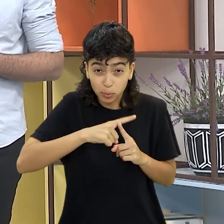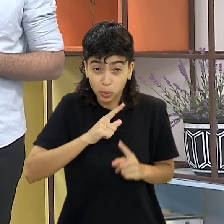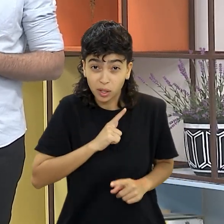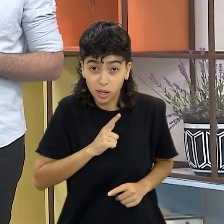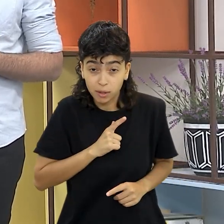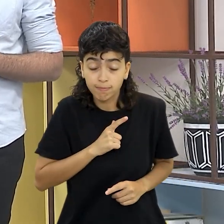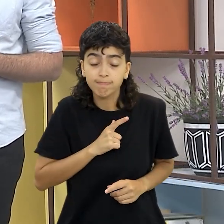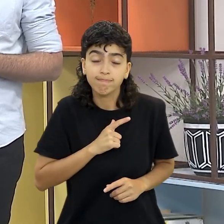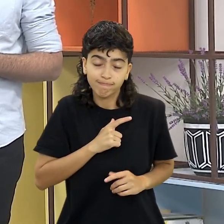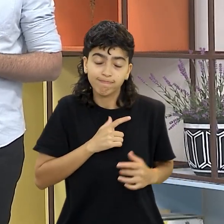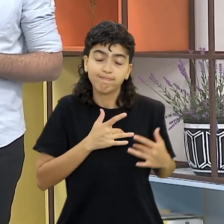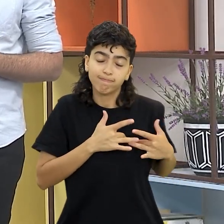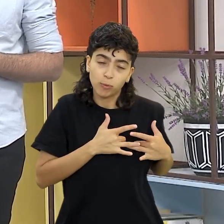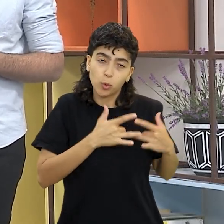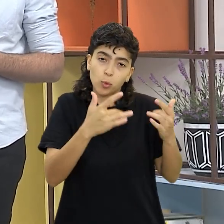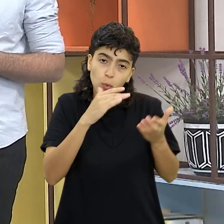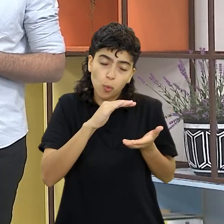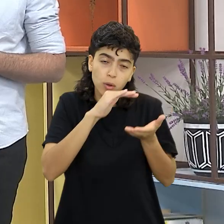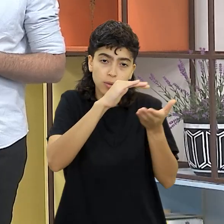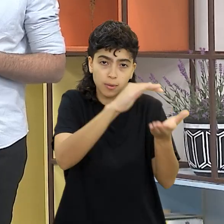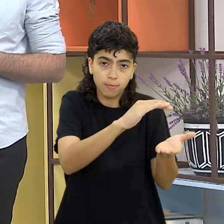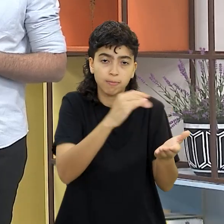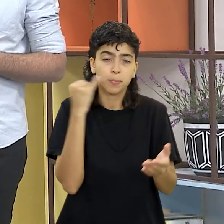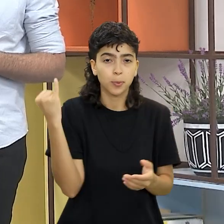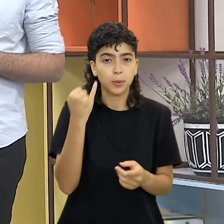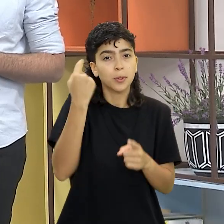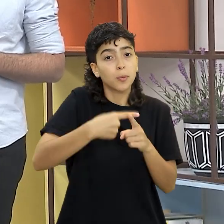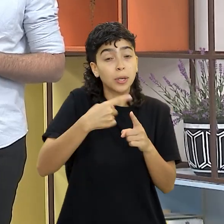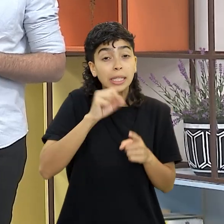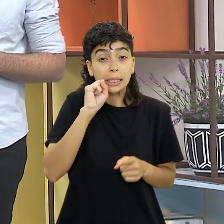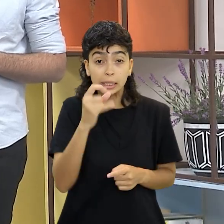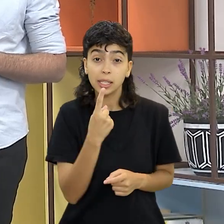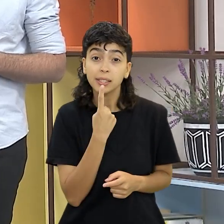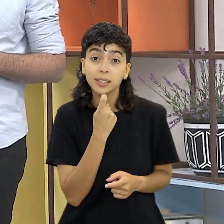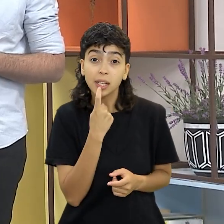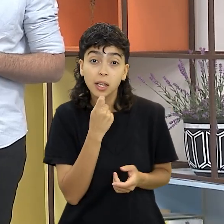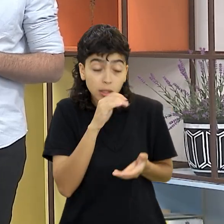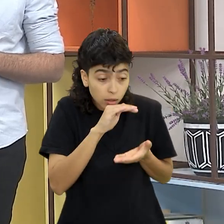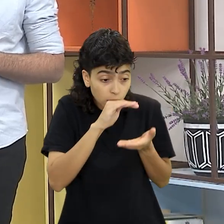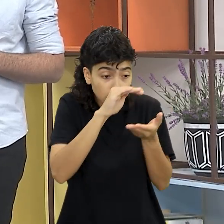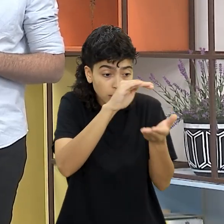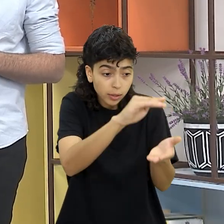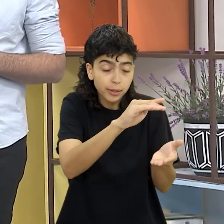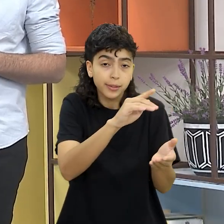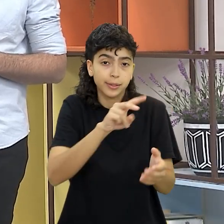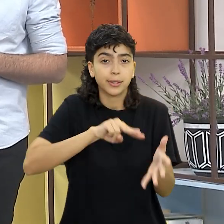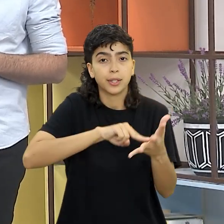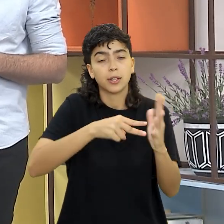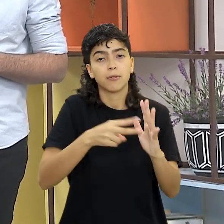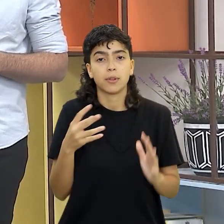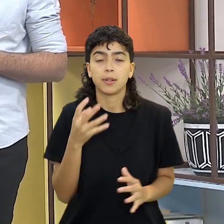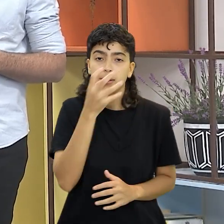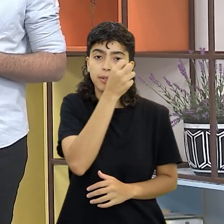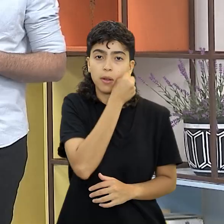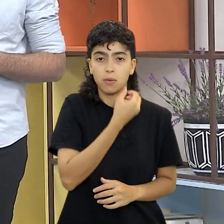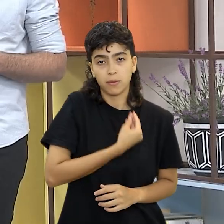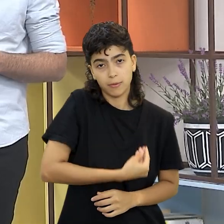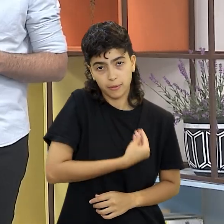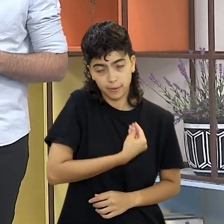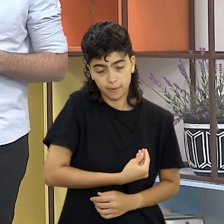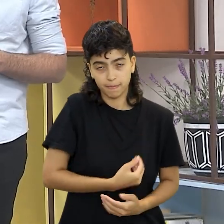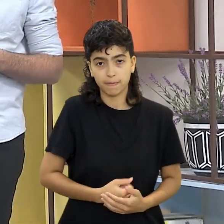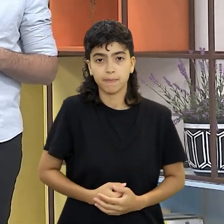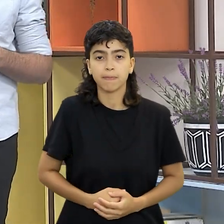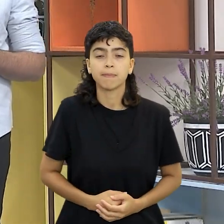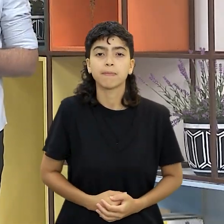sanguínea, vá lá e faça a sua doação. Contribuir com doação de sangue, contribuir também para salvar vidas, pessoal.